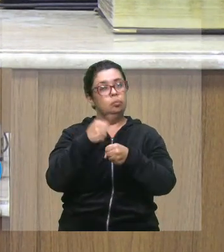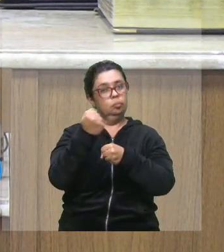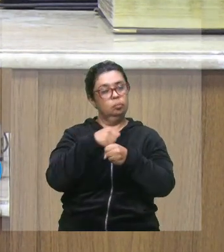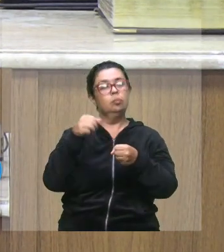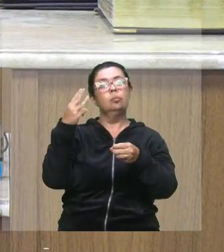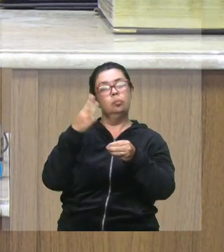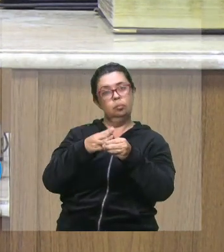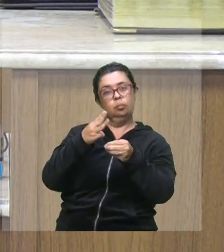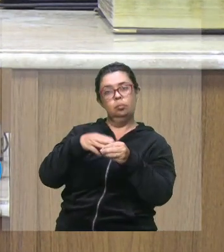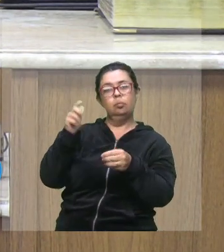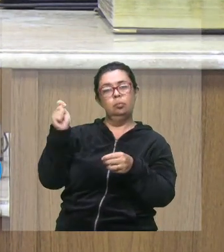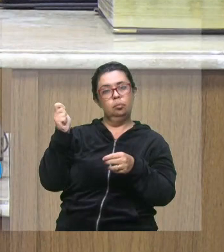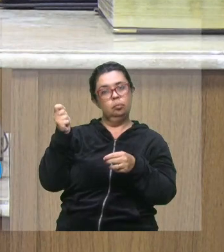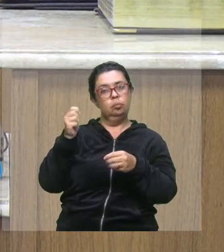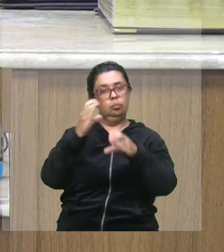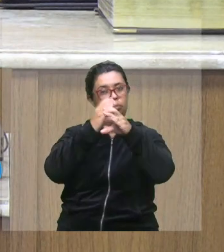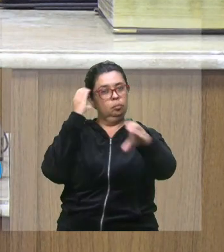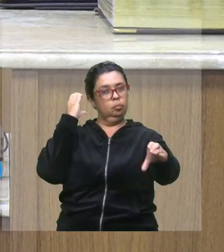outras providências.